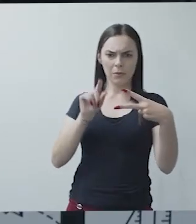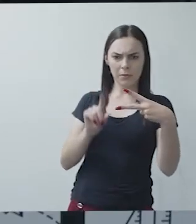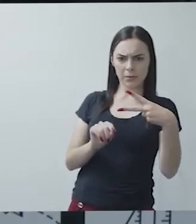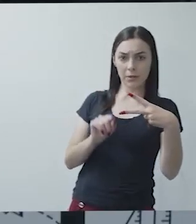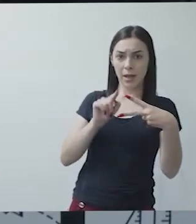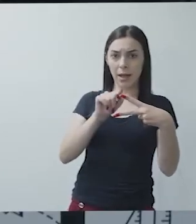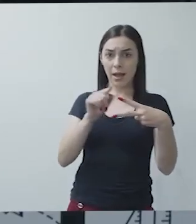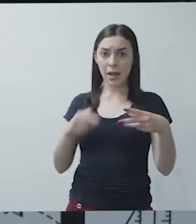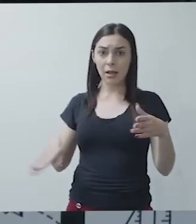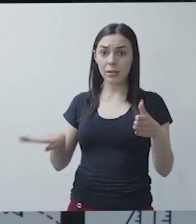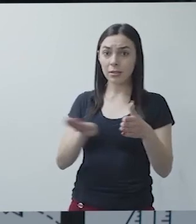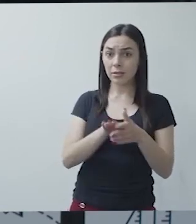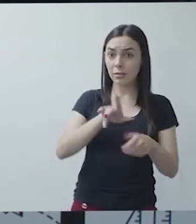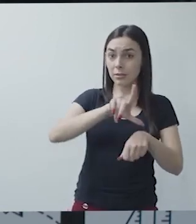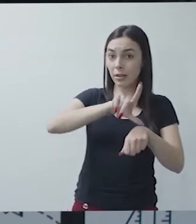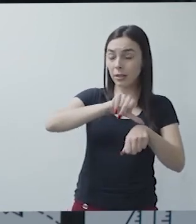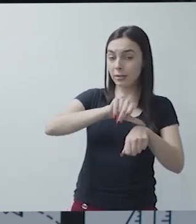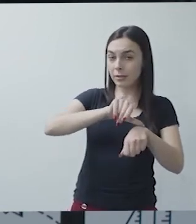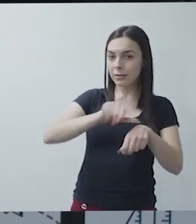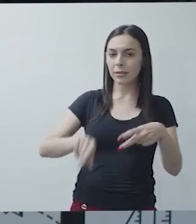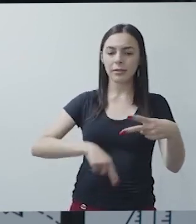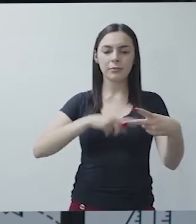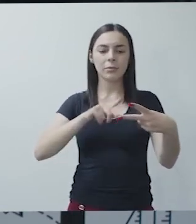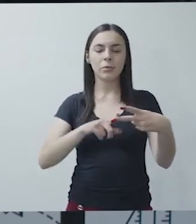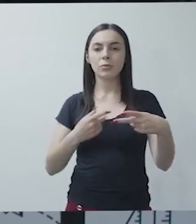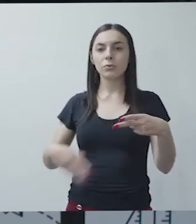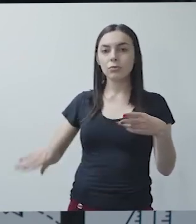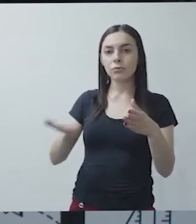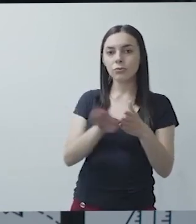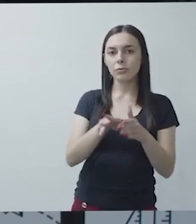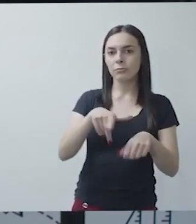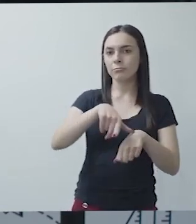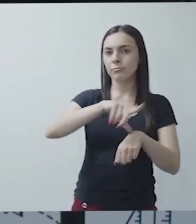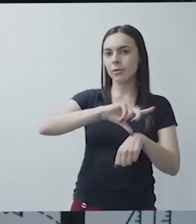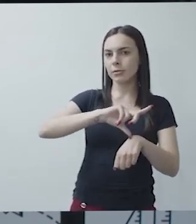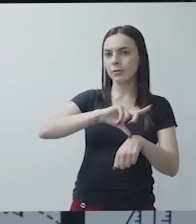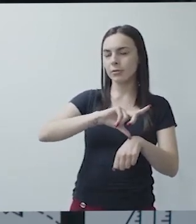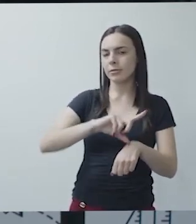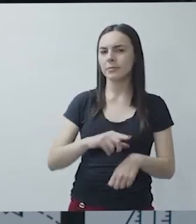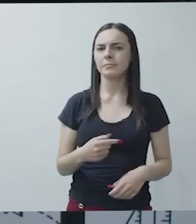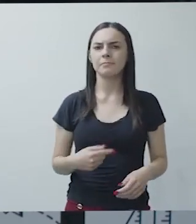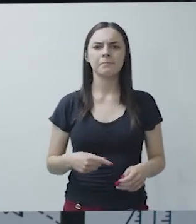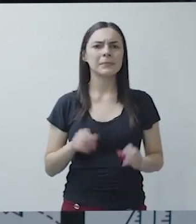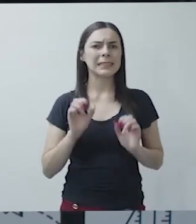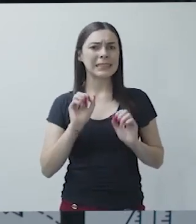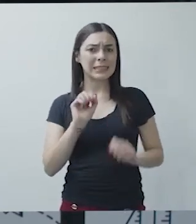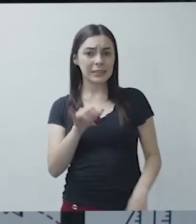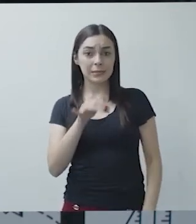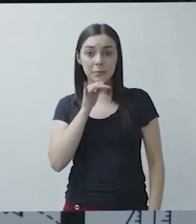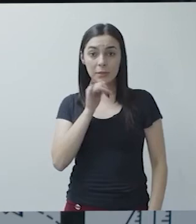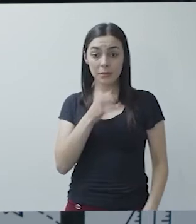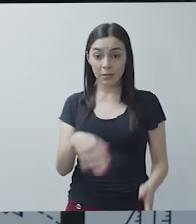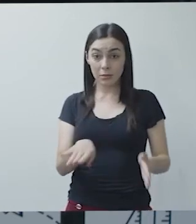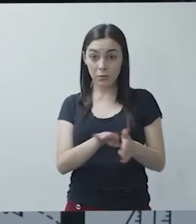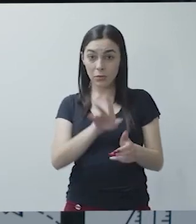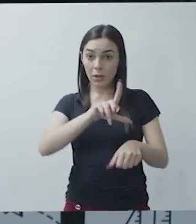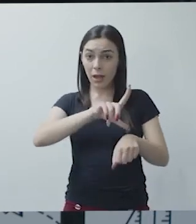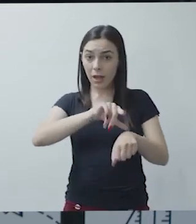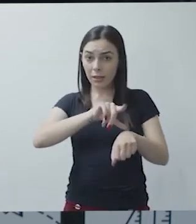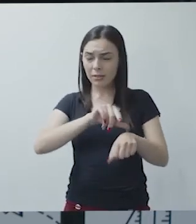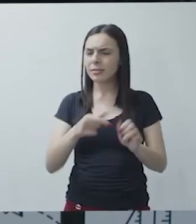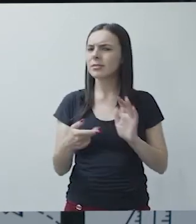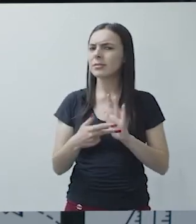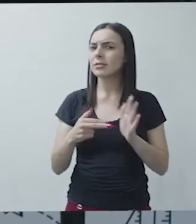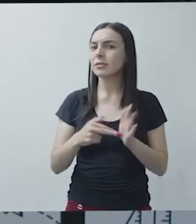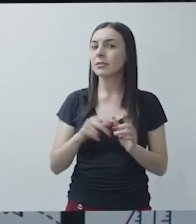chegou atrasada ou se ela chegou adiantada. Se a Ana chegou atrasada, quer dizer